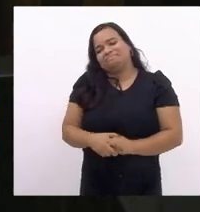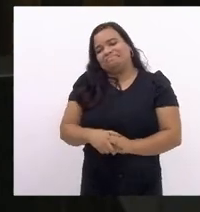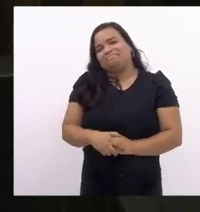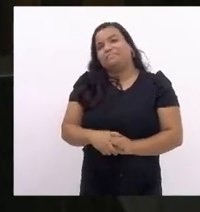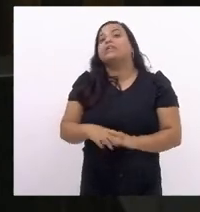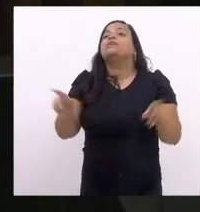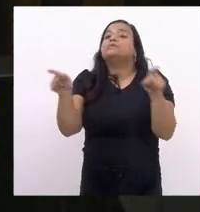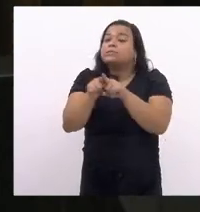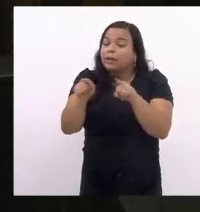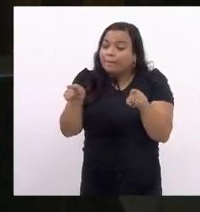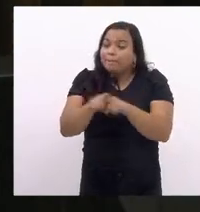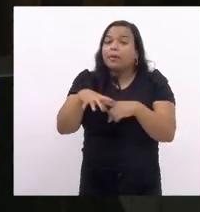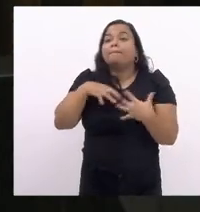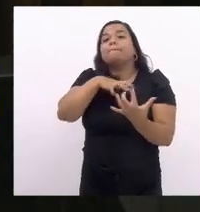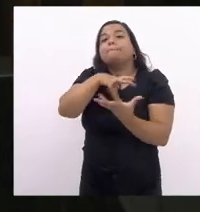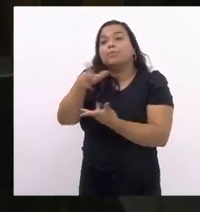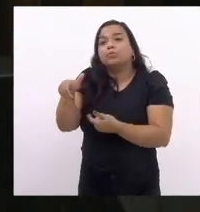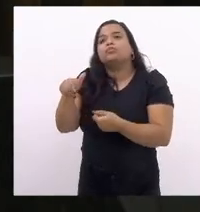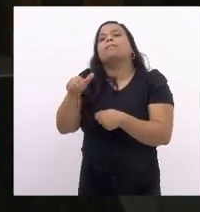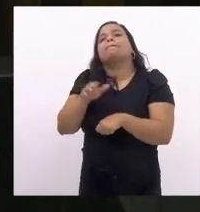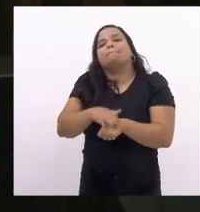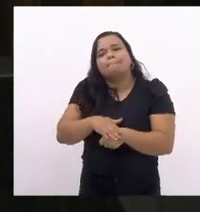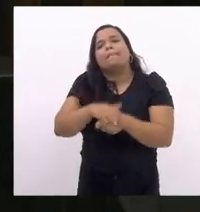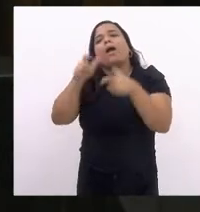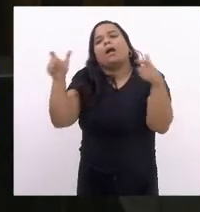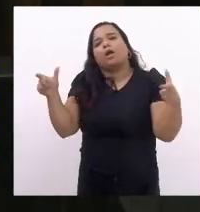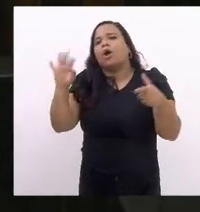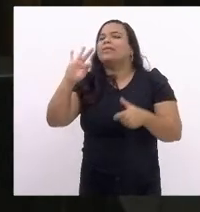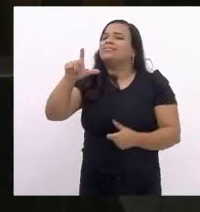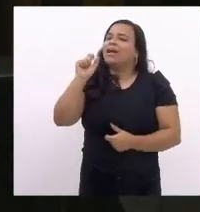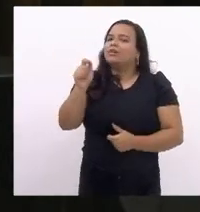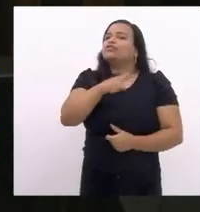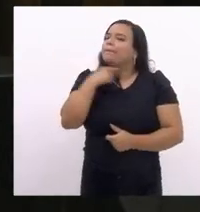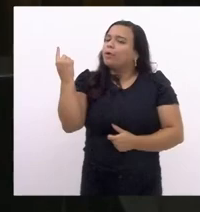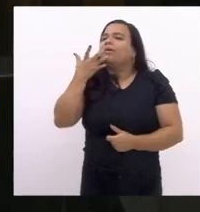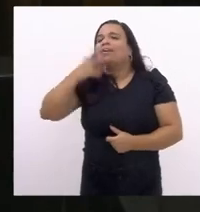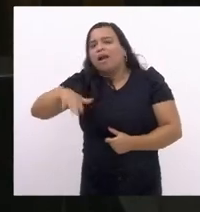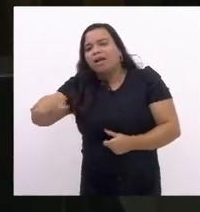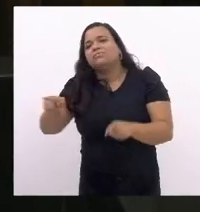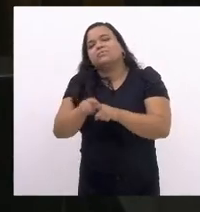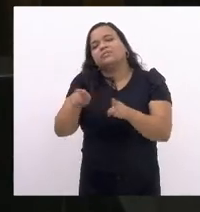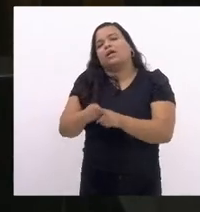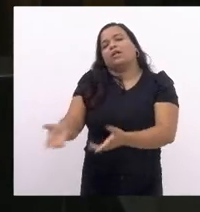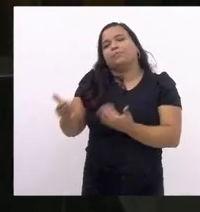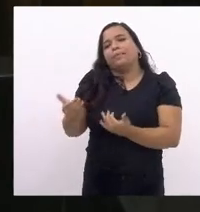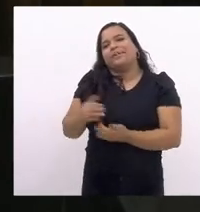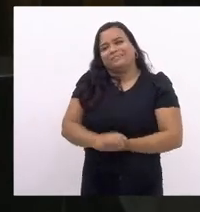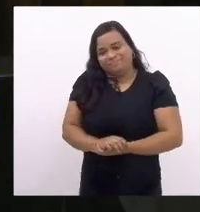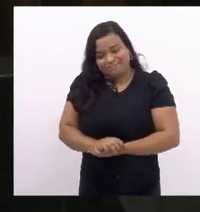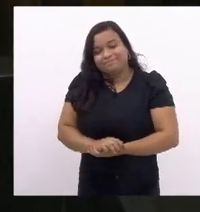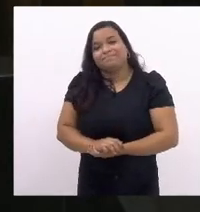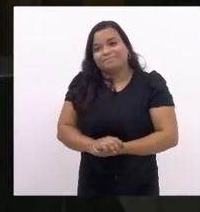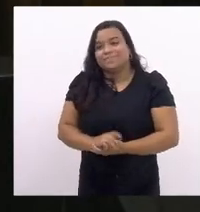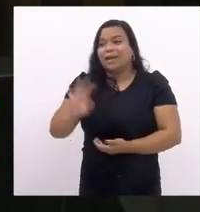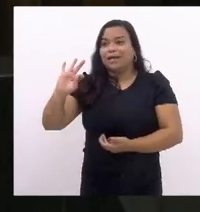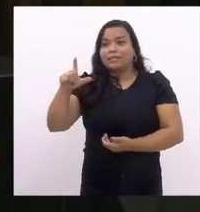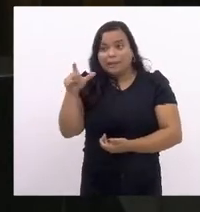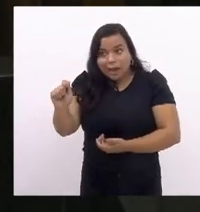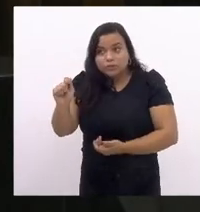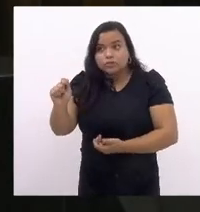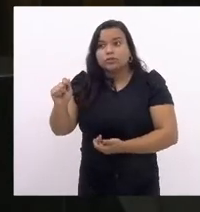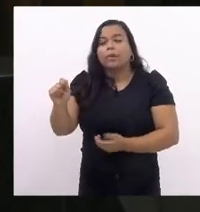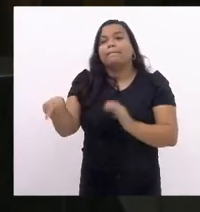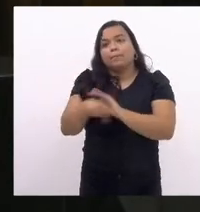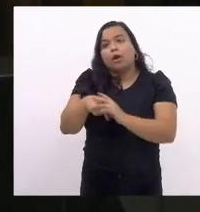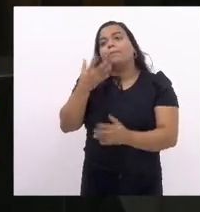maior taxa de mortalidade entre crianças e adolescentes. Nessa faixa etária, a taxa de mortalidade no